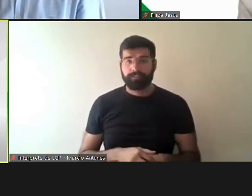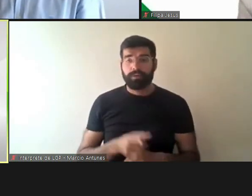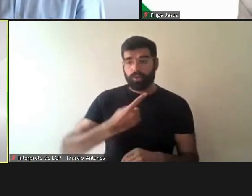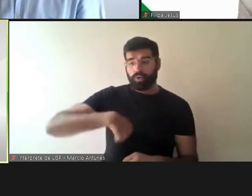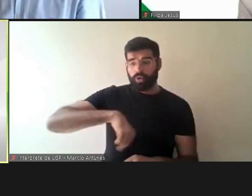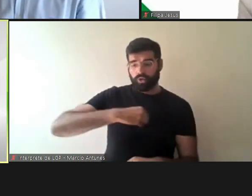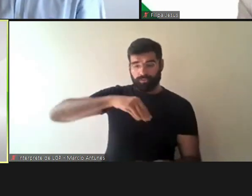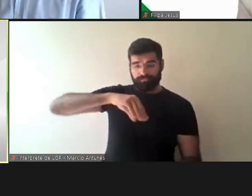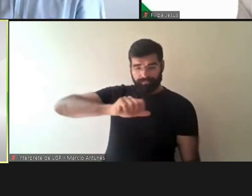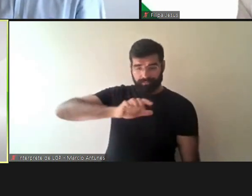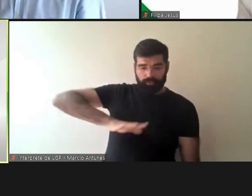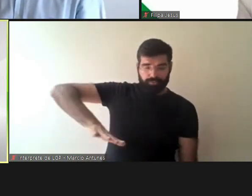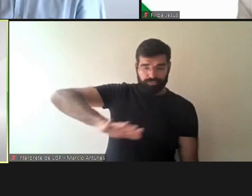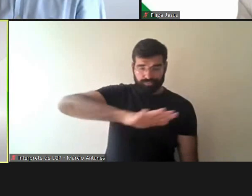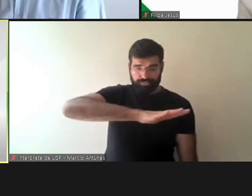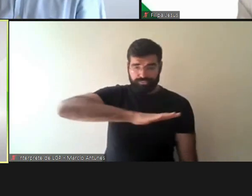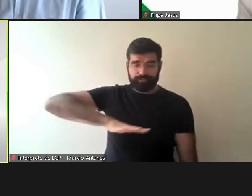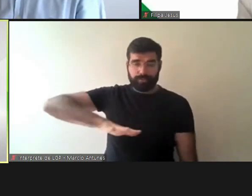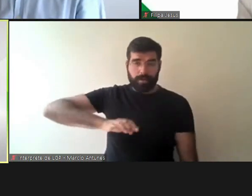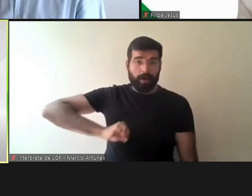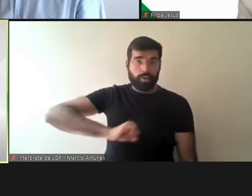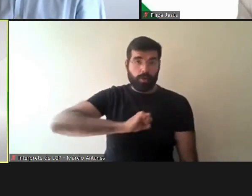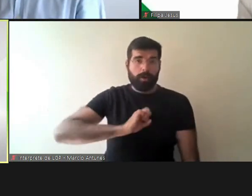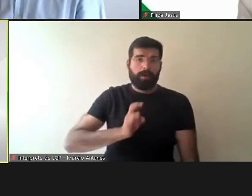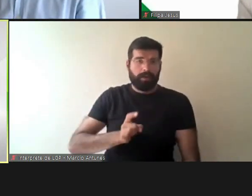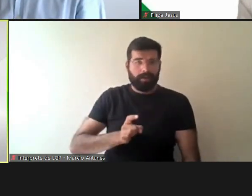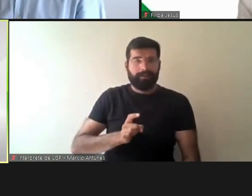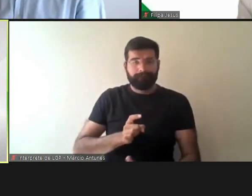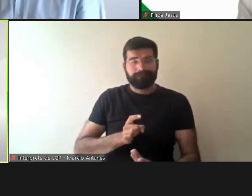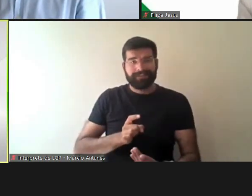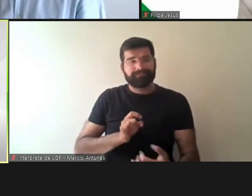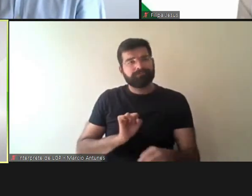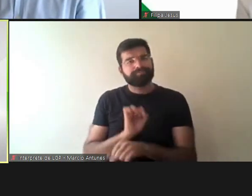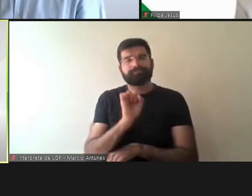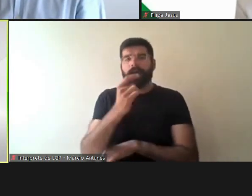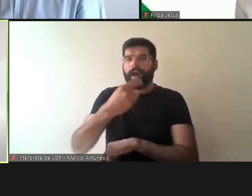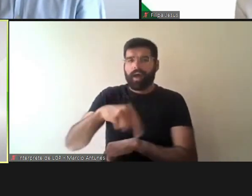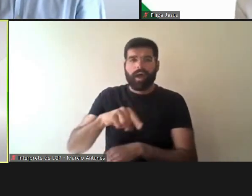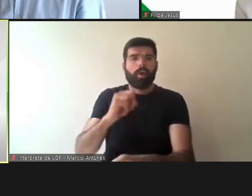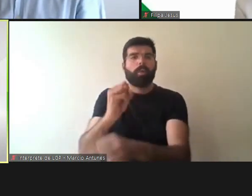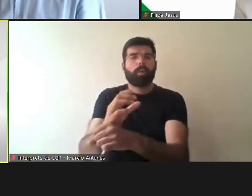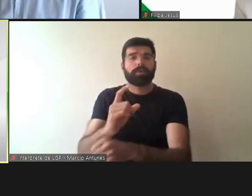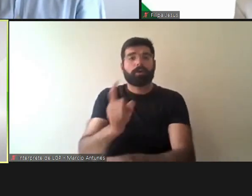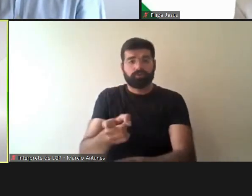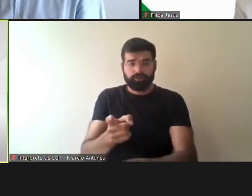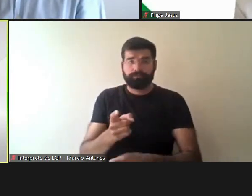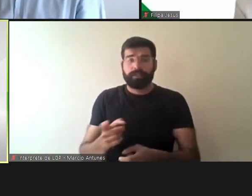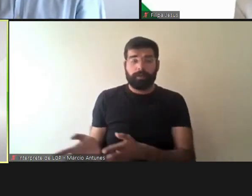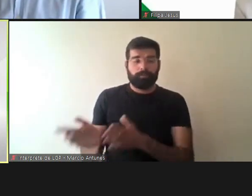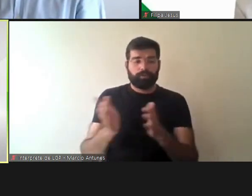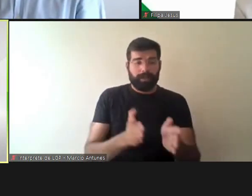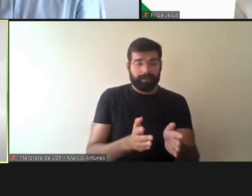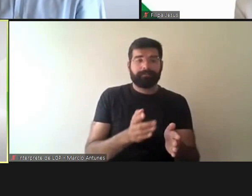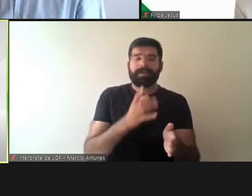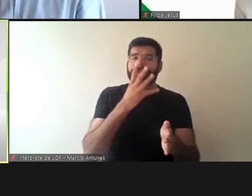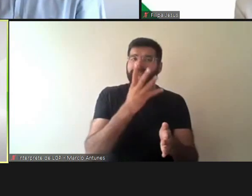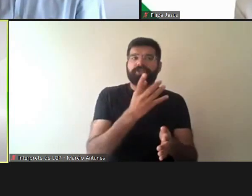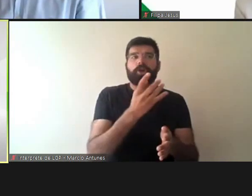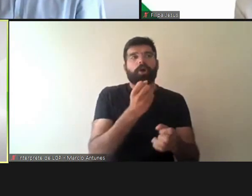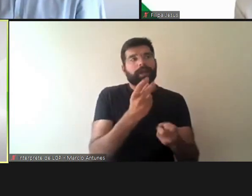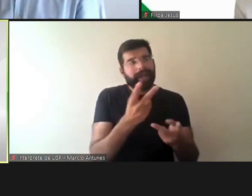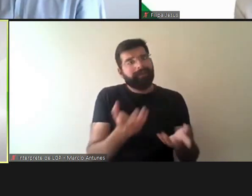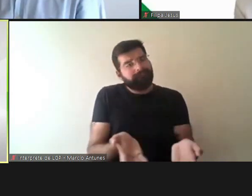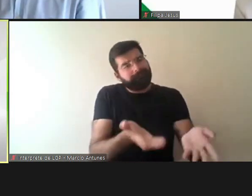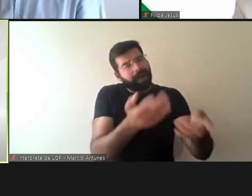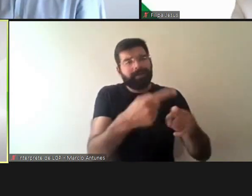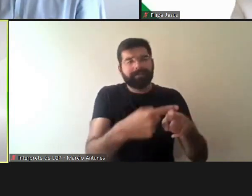região têm um outro constrangimento. Nós, por um lado, assinamos com as questões da